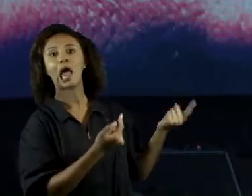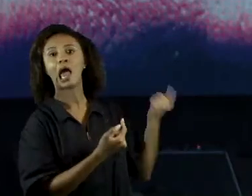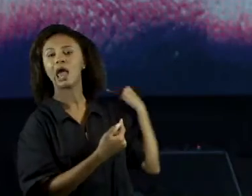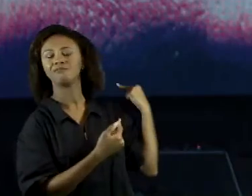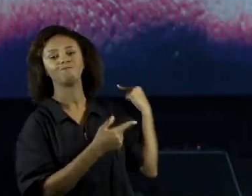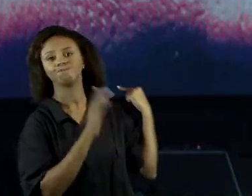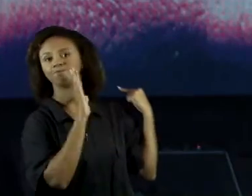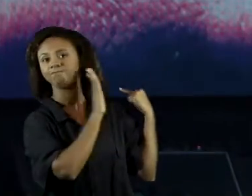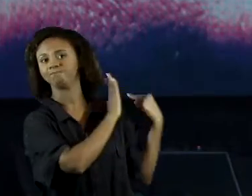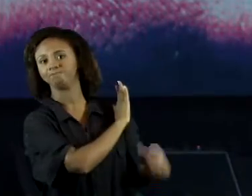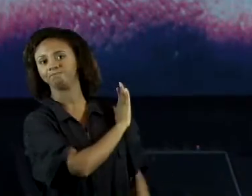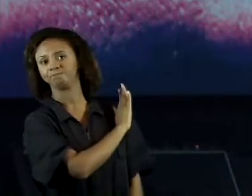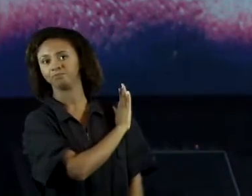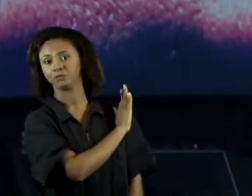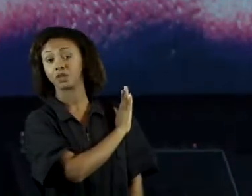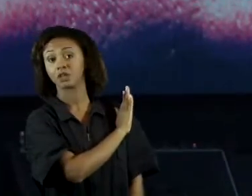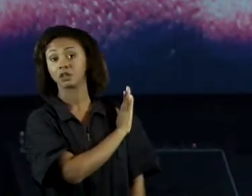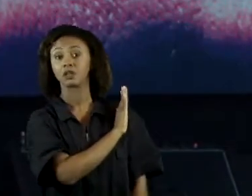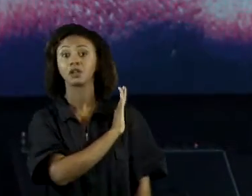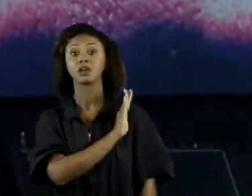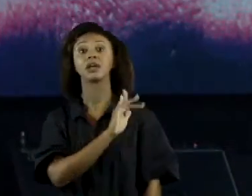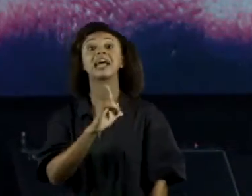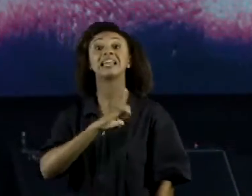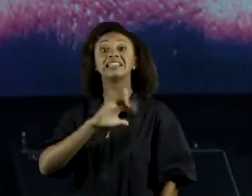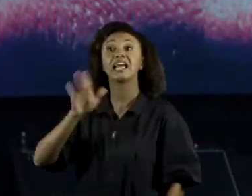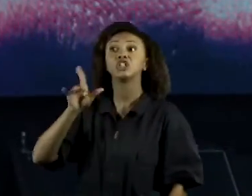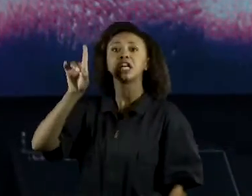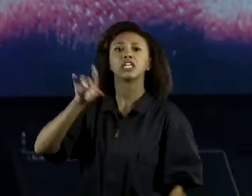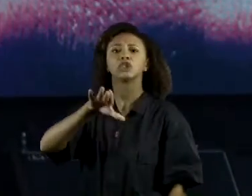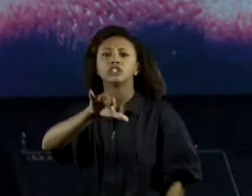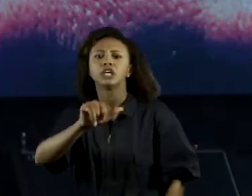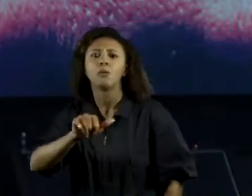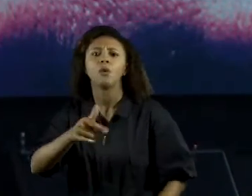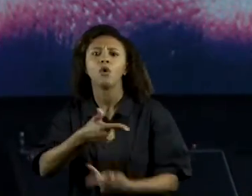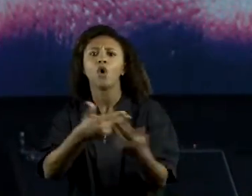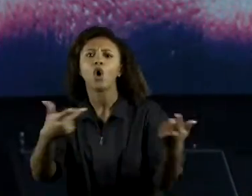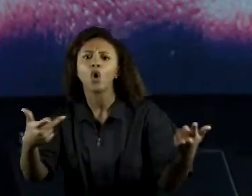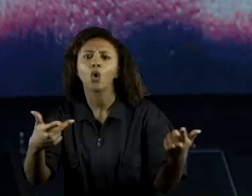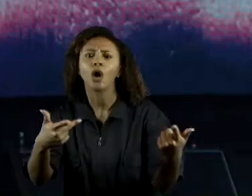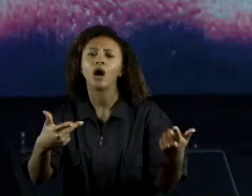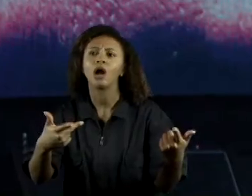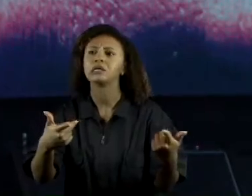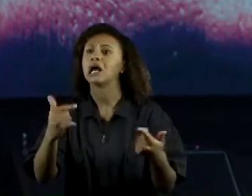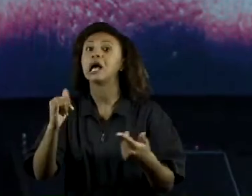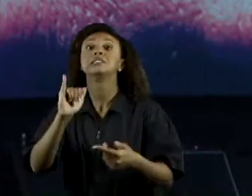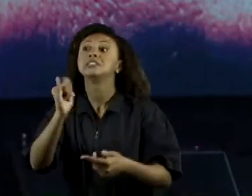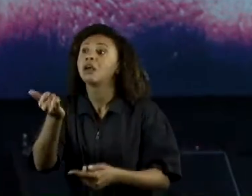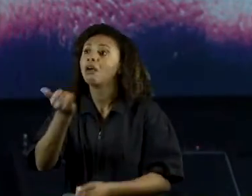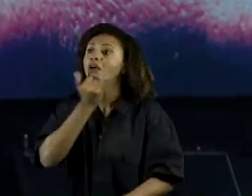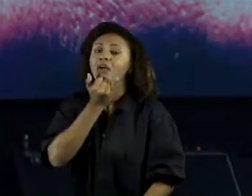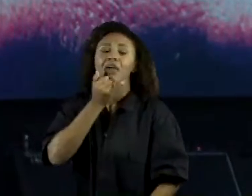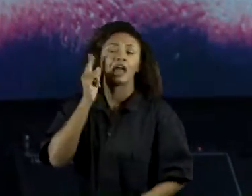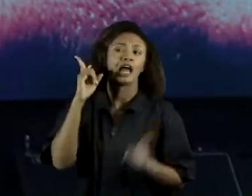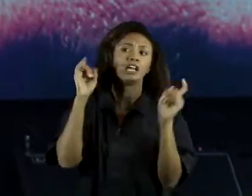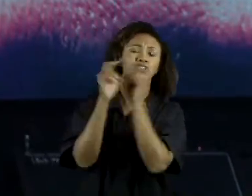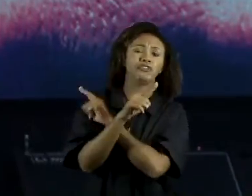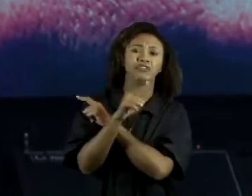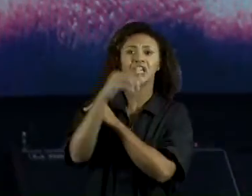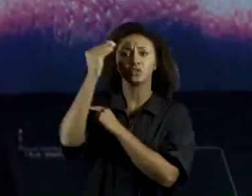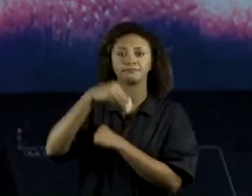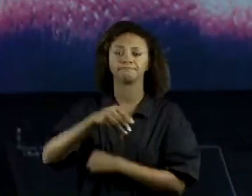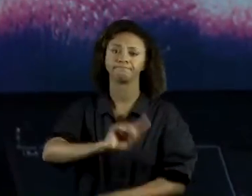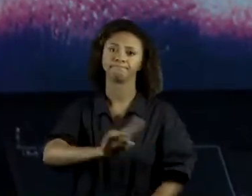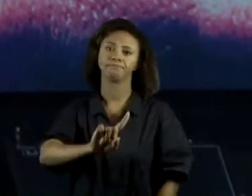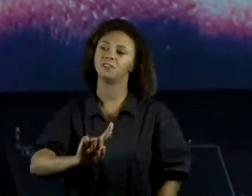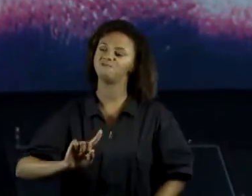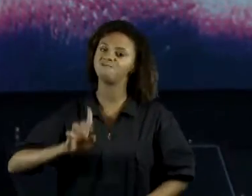Deus te deu aquele chamado, não desista dele quando acontecerem as dificuldades. Eu